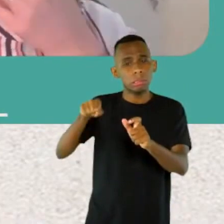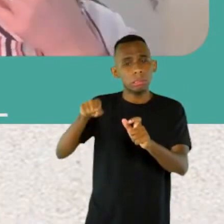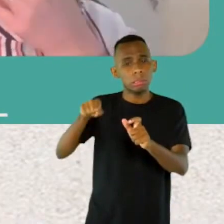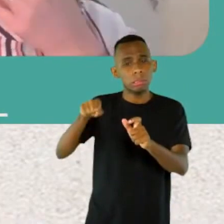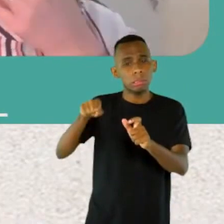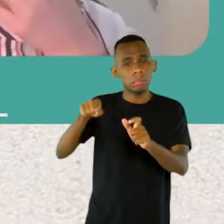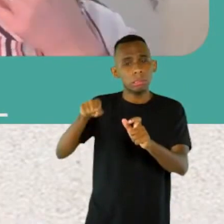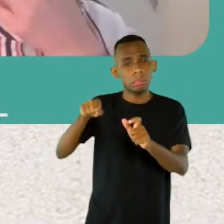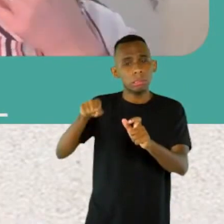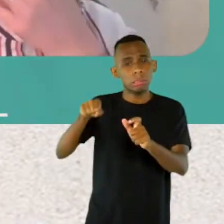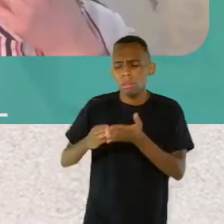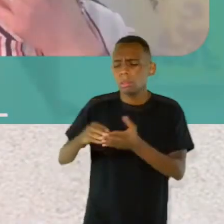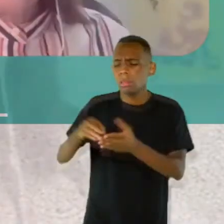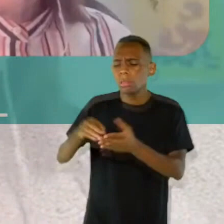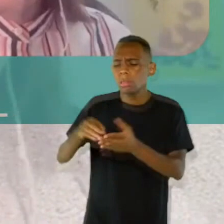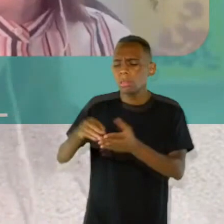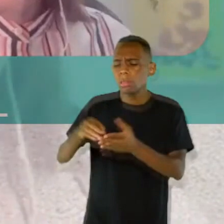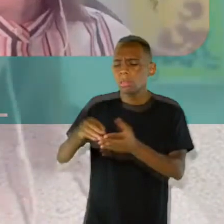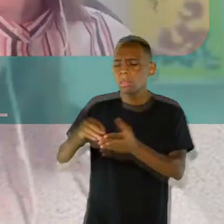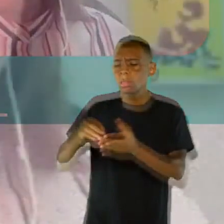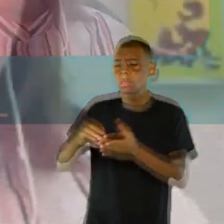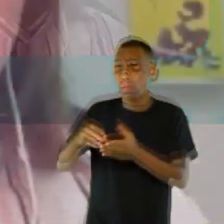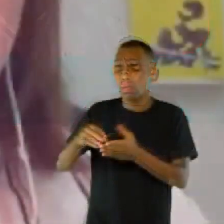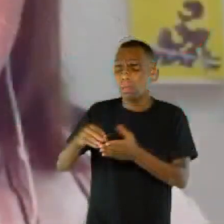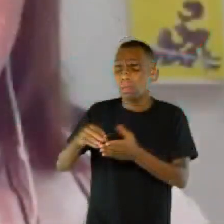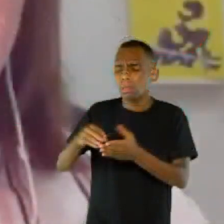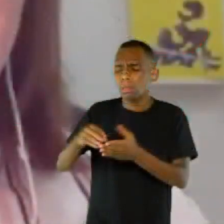quem são essas pessoas, né? Elas são...